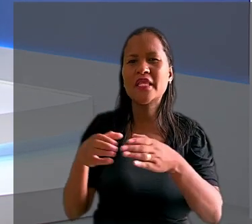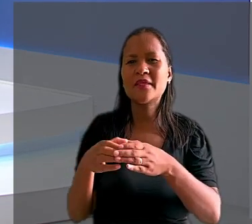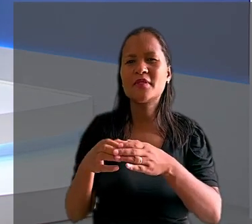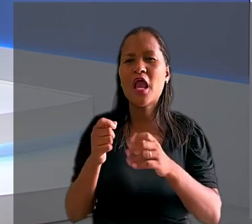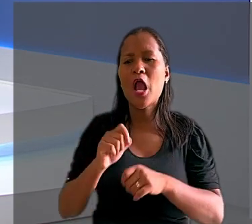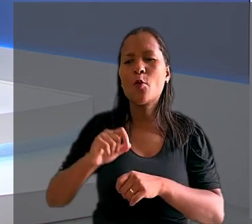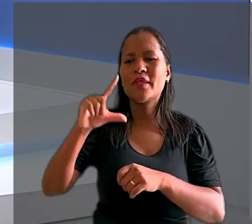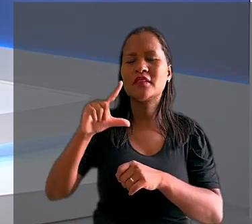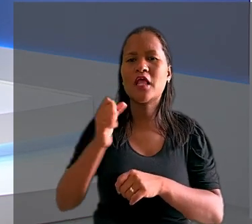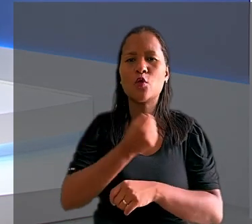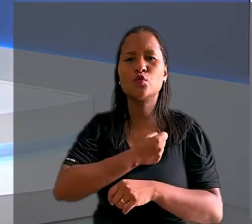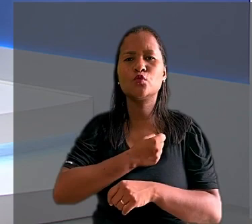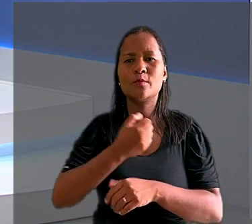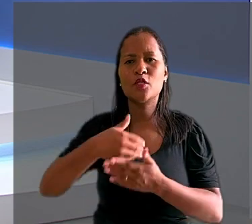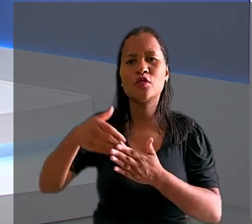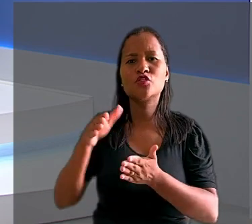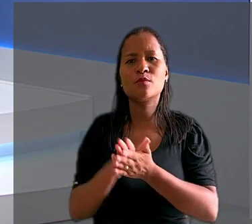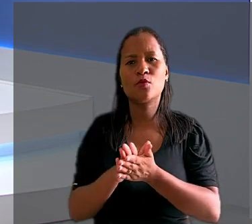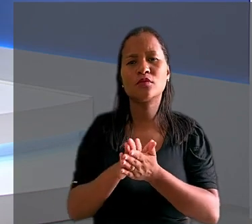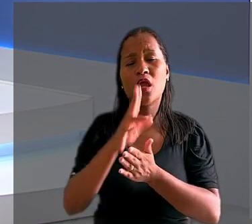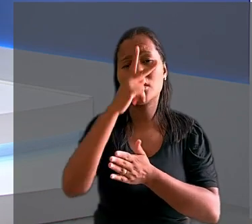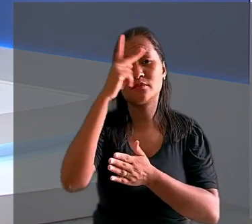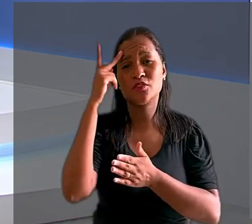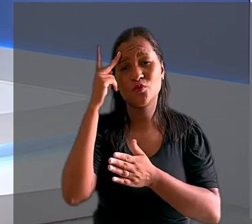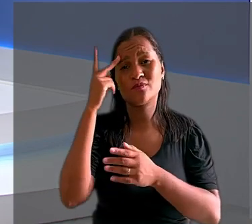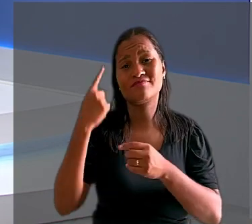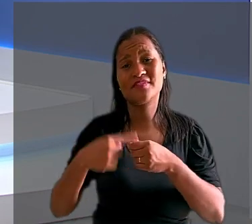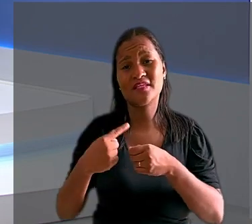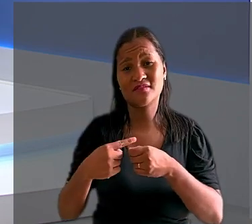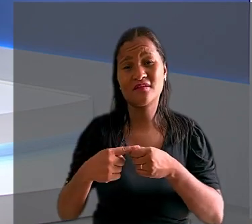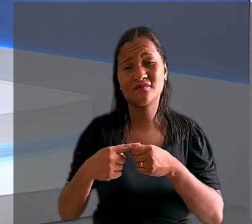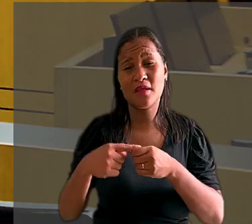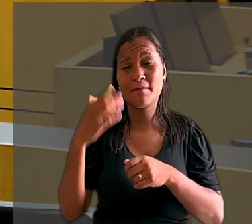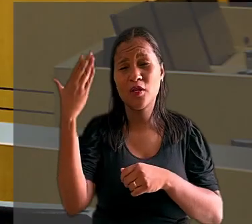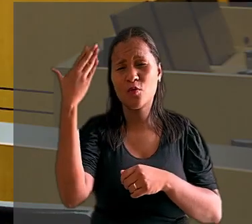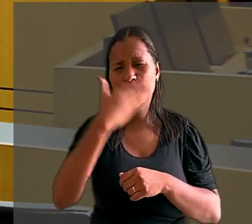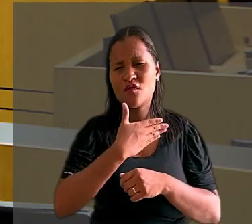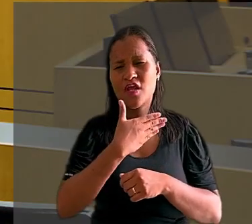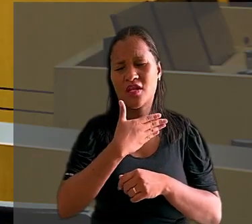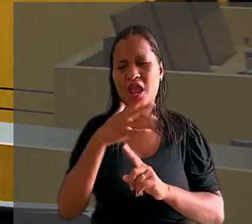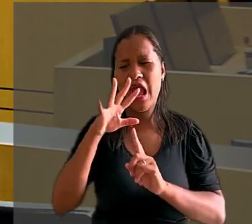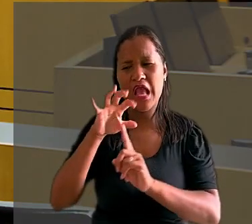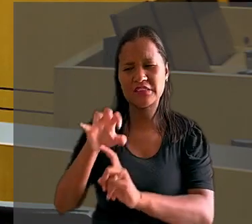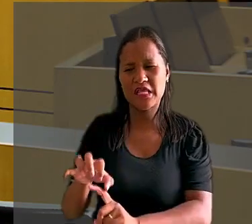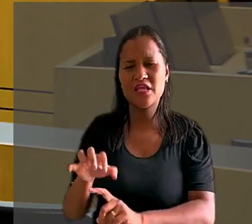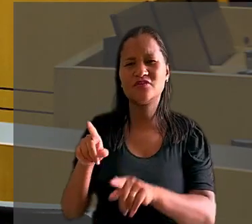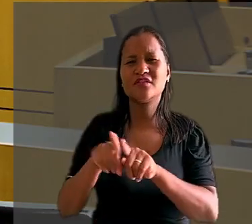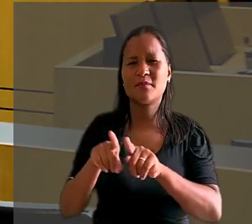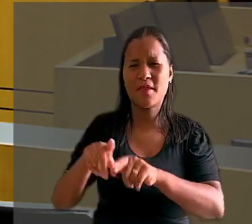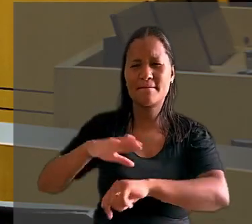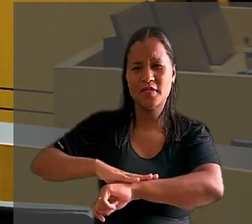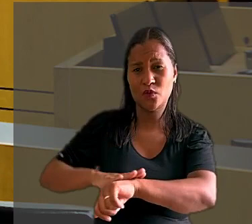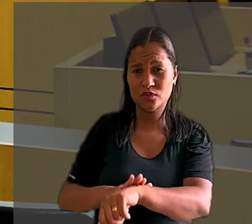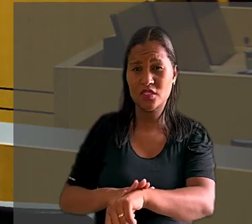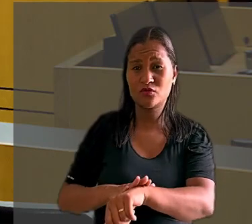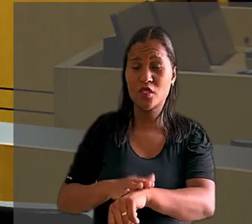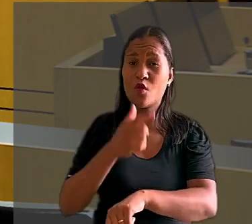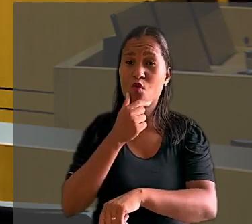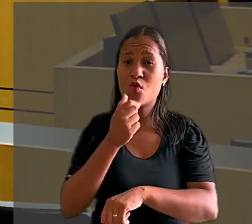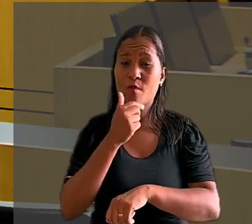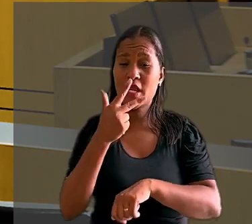para aumentar o número de multas aplicadas aos condutores de veículos da cidade. Para comprovar as alegações de assédio e de